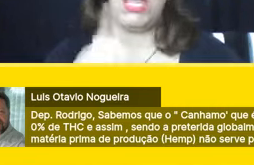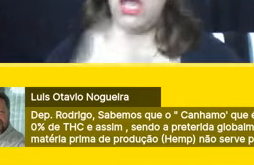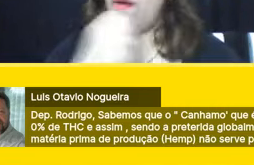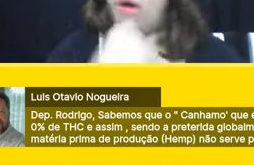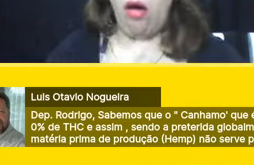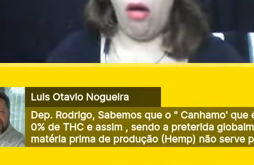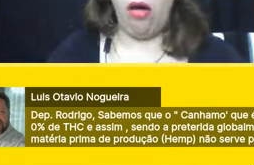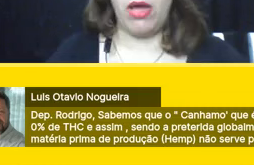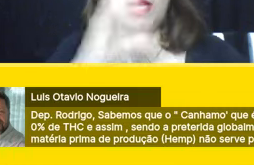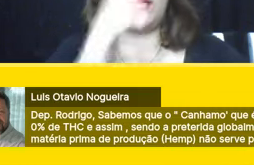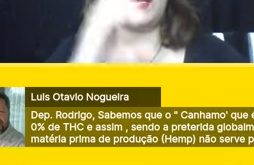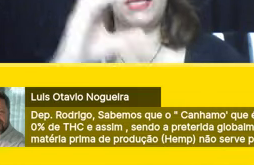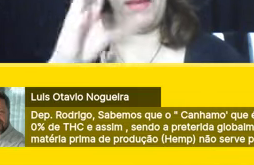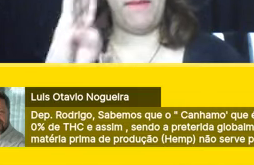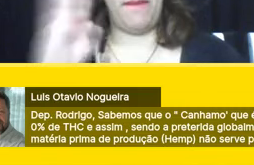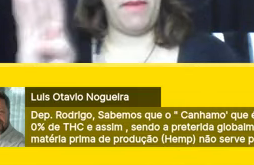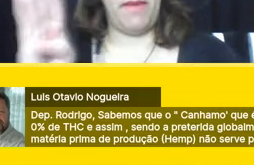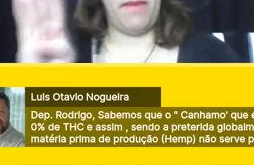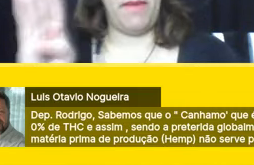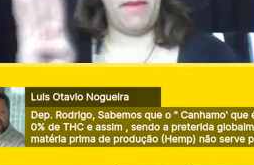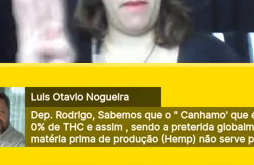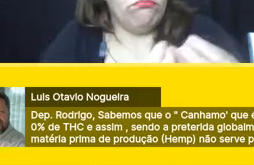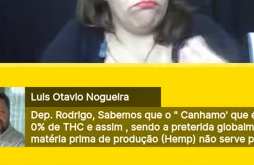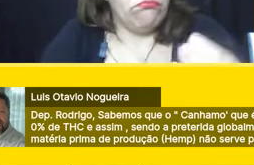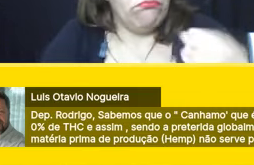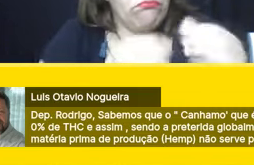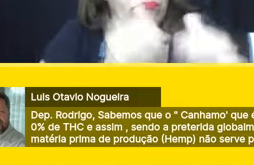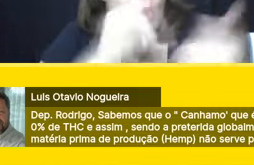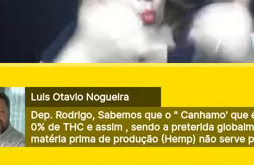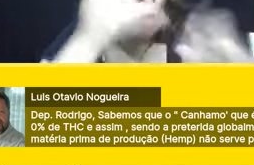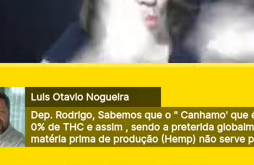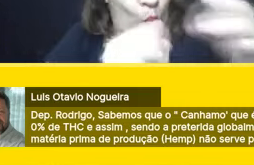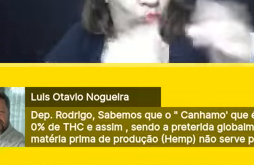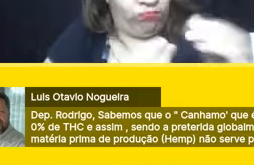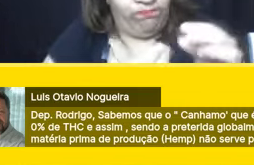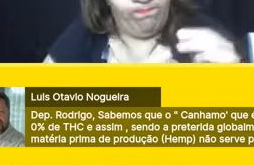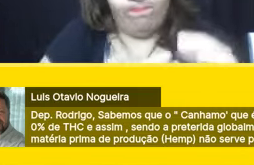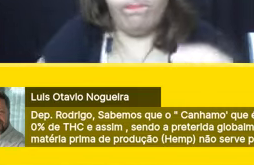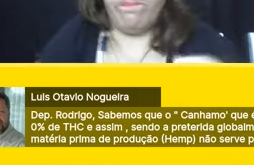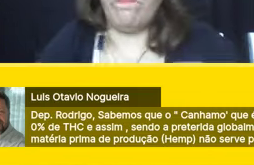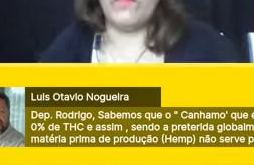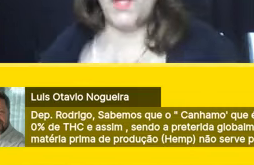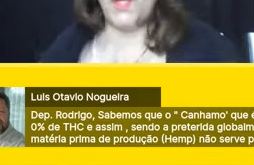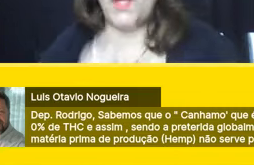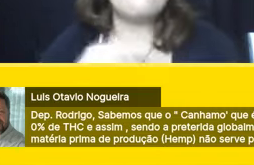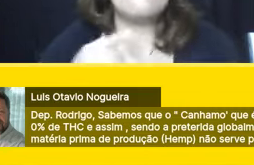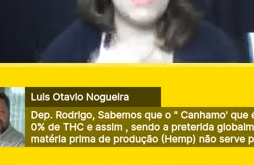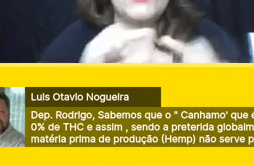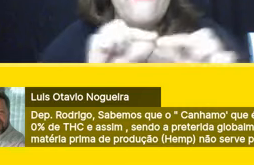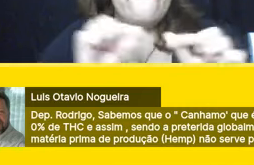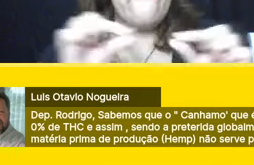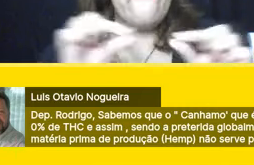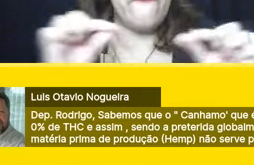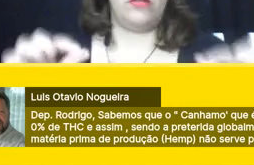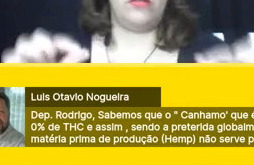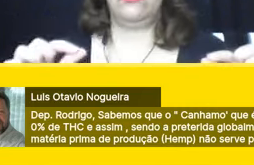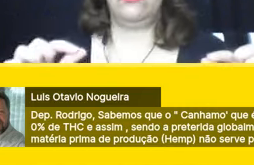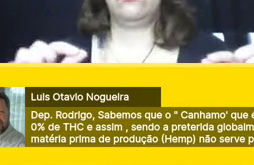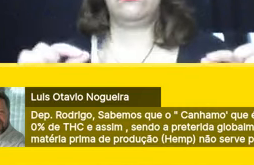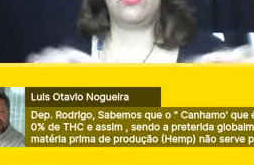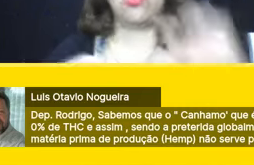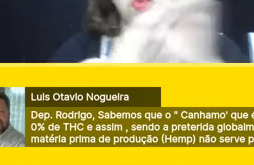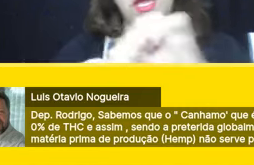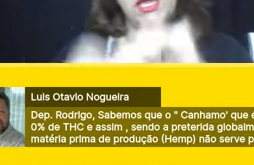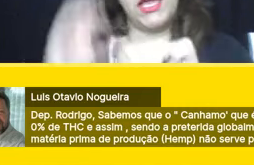o CBD, que é extraído do cânhamo, ele é mais. Ele é mais fino do que o CBD